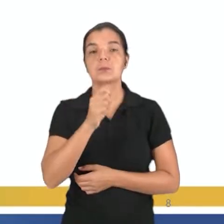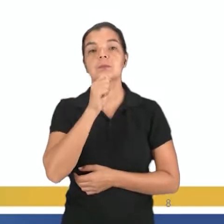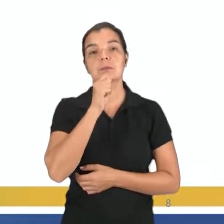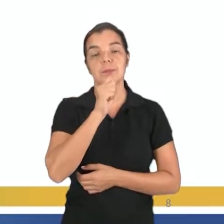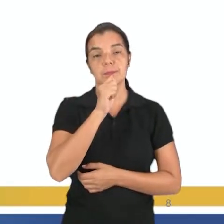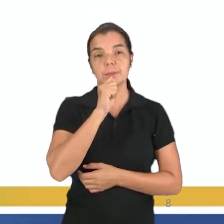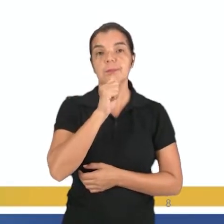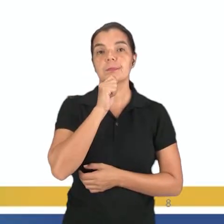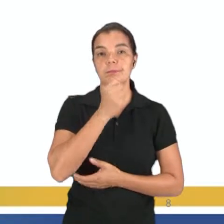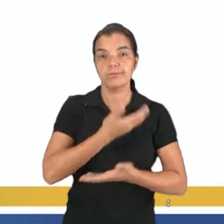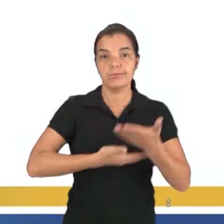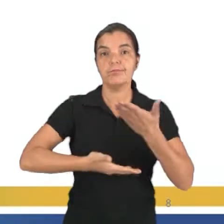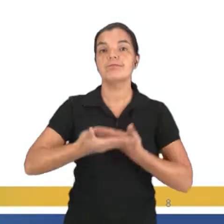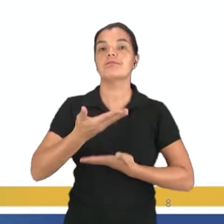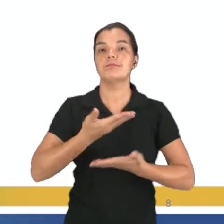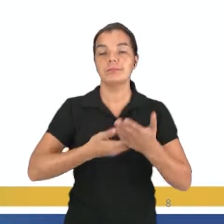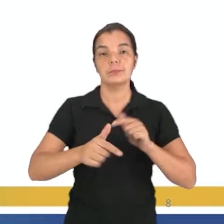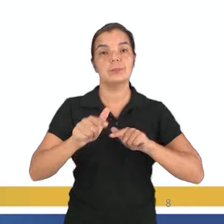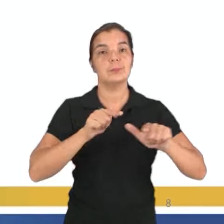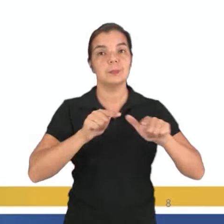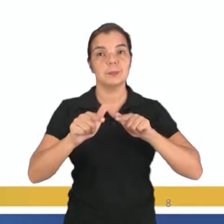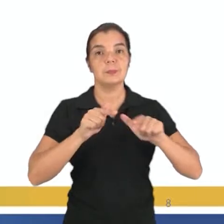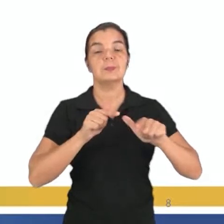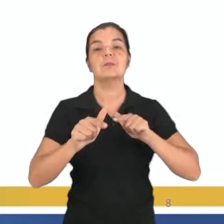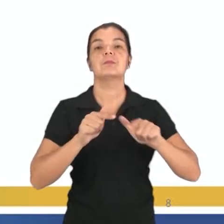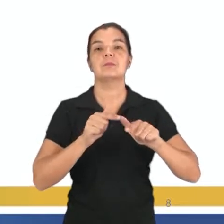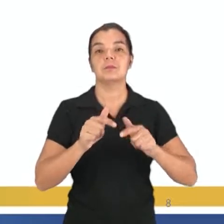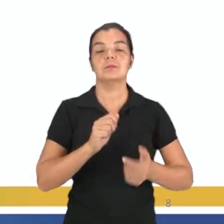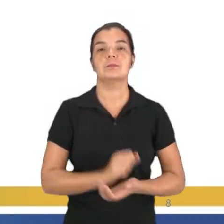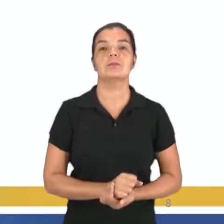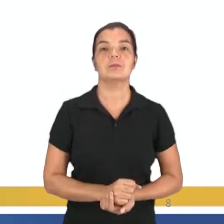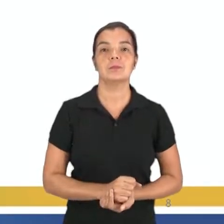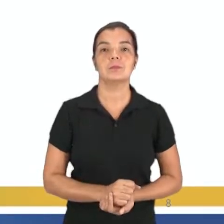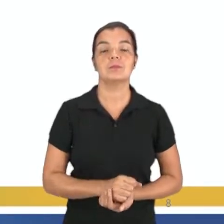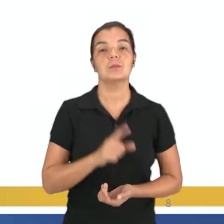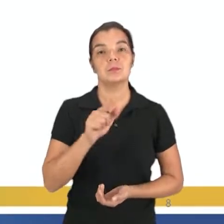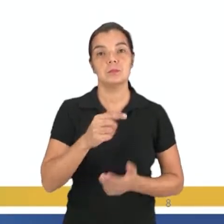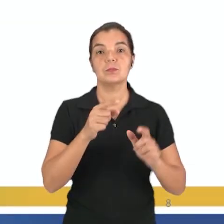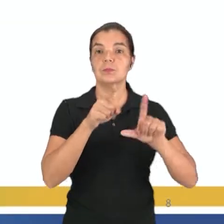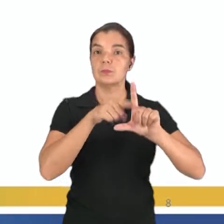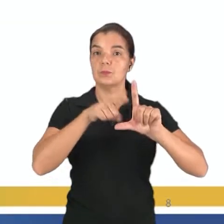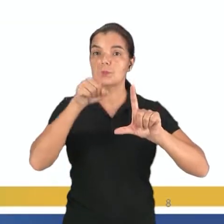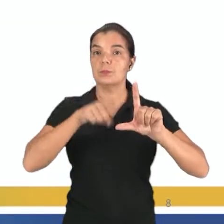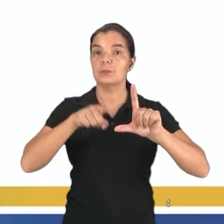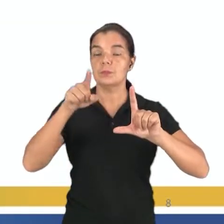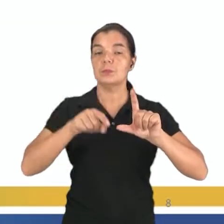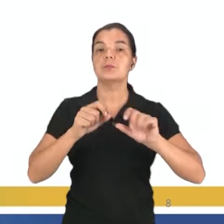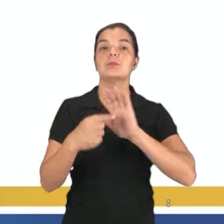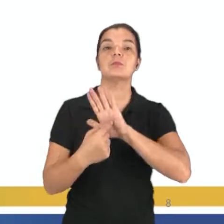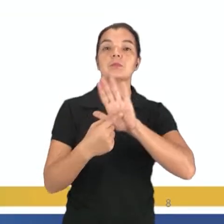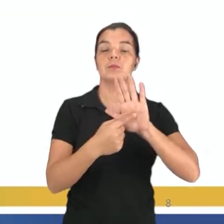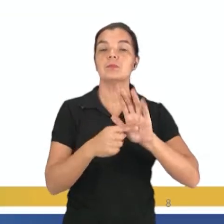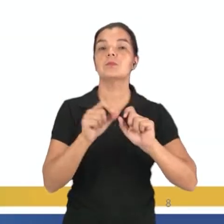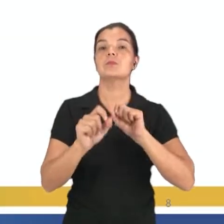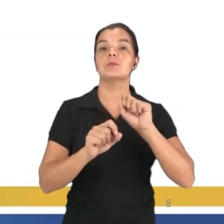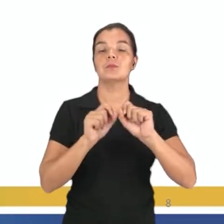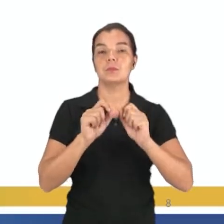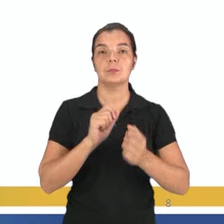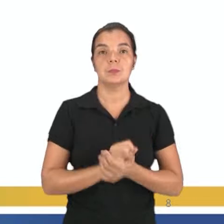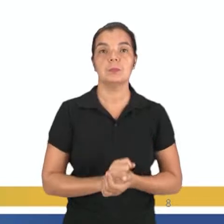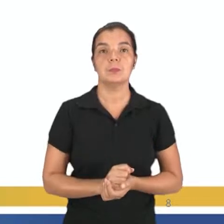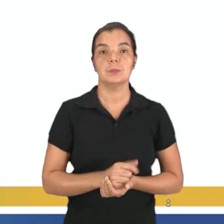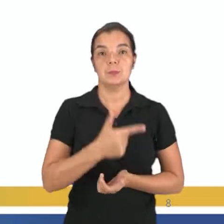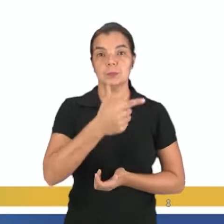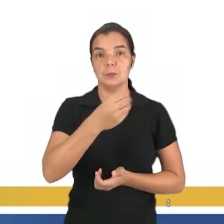estão envolvidas com essas atividades, né? Com o trabalho. Esse gráfico aí da esquerda mostra que